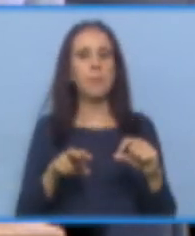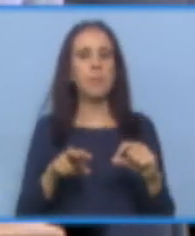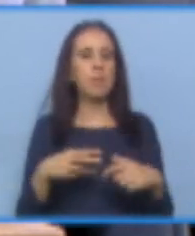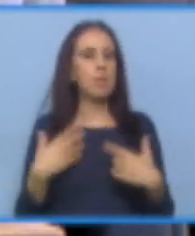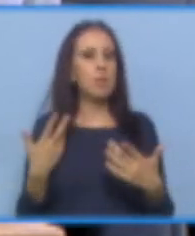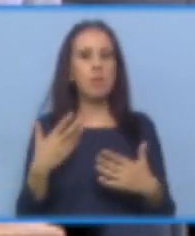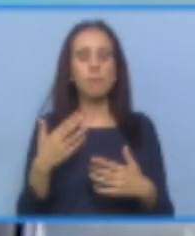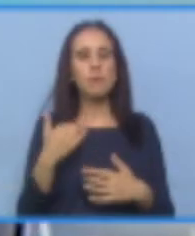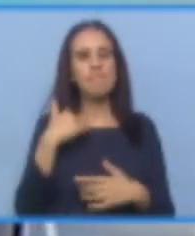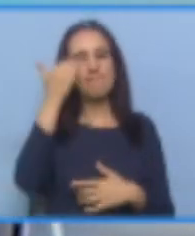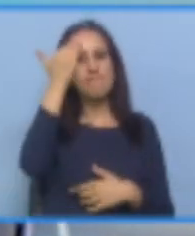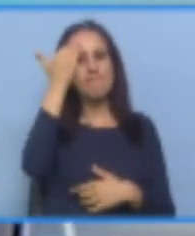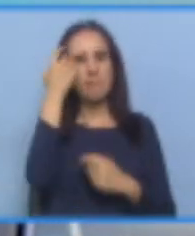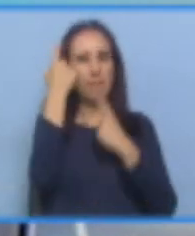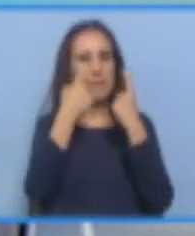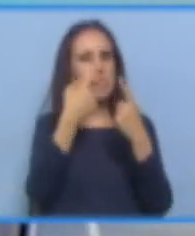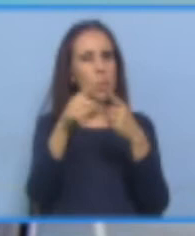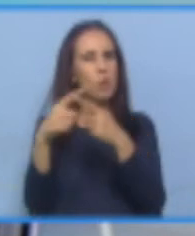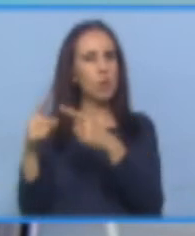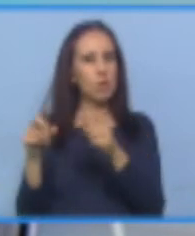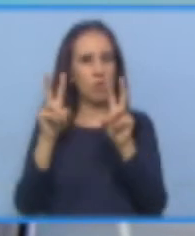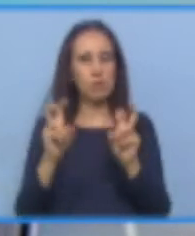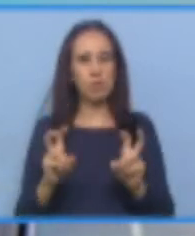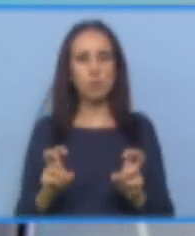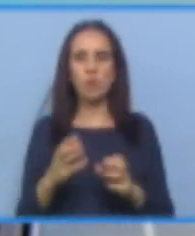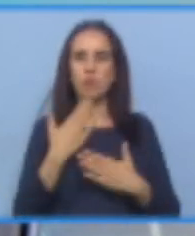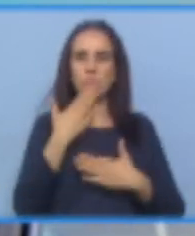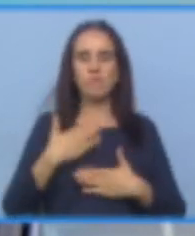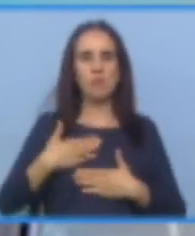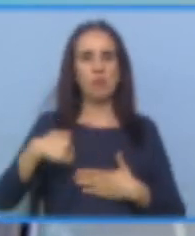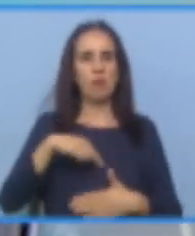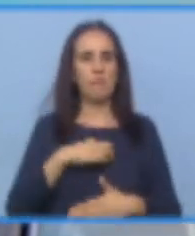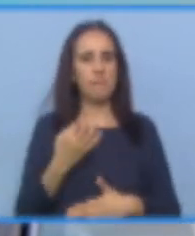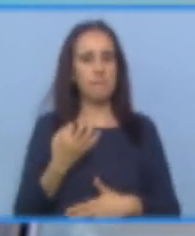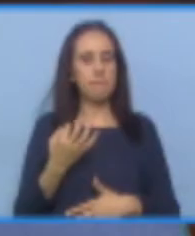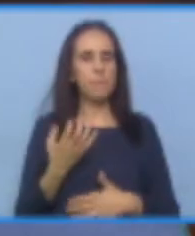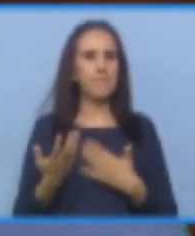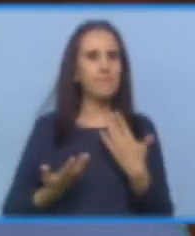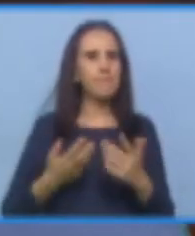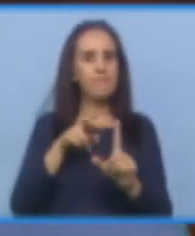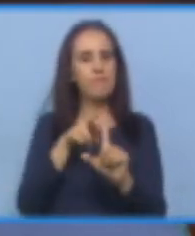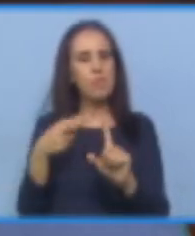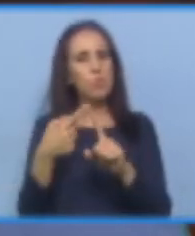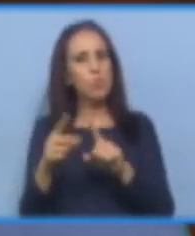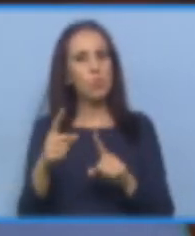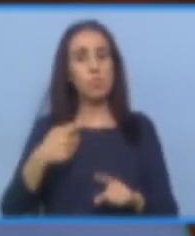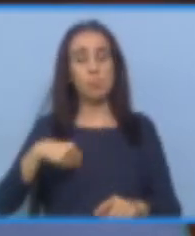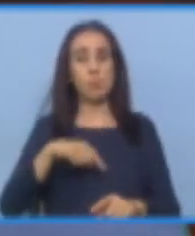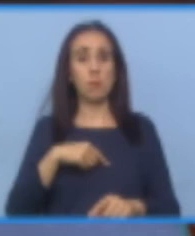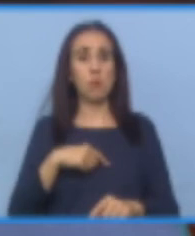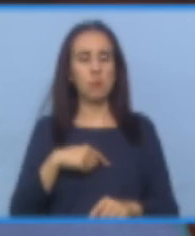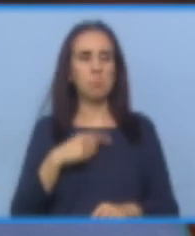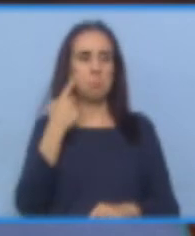por outras cabeças que pensam também nos assuntos, permite-nos também ver de outros ângulos aquilo que para nós